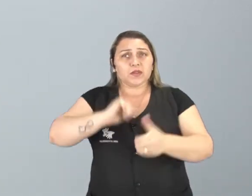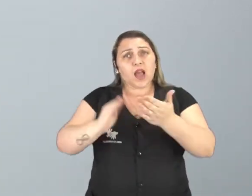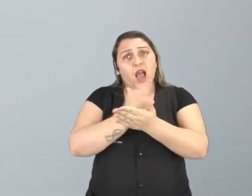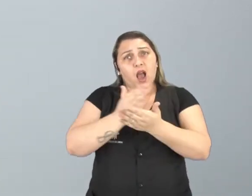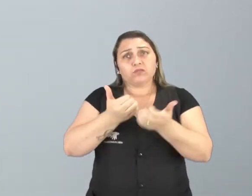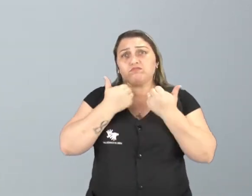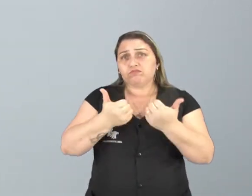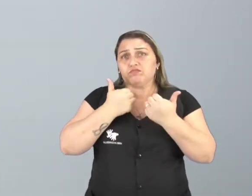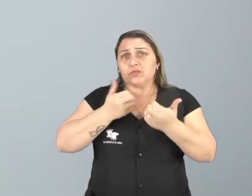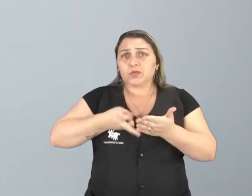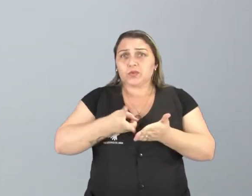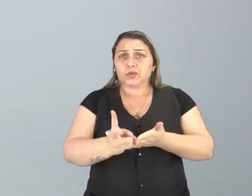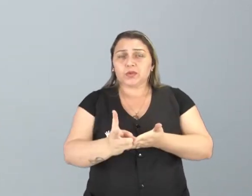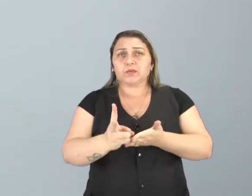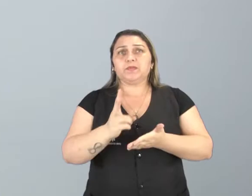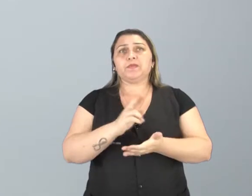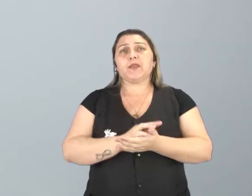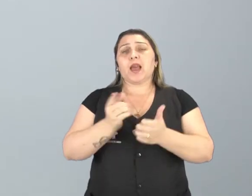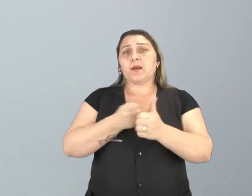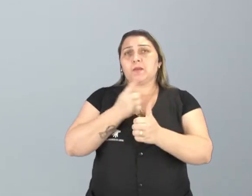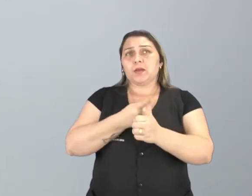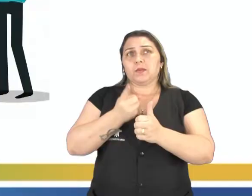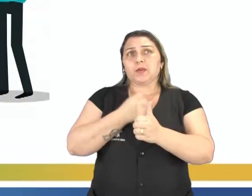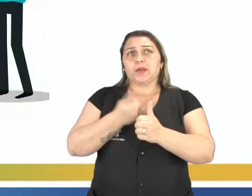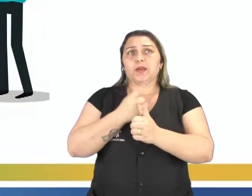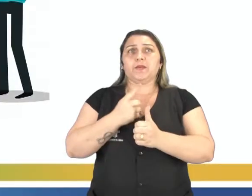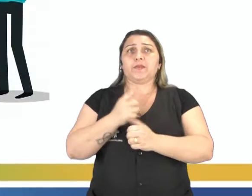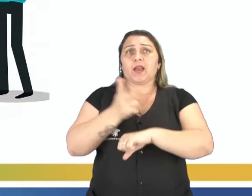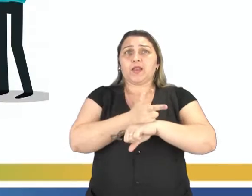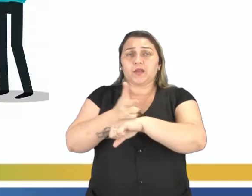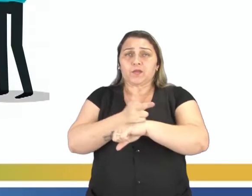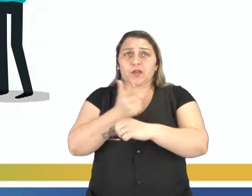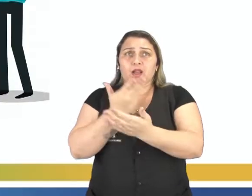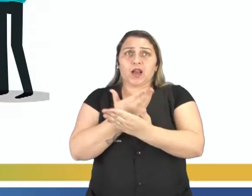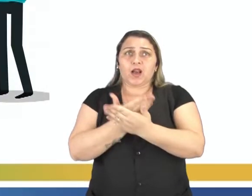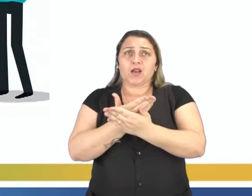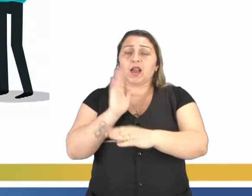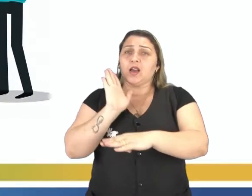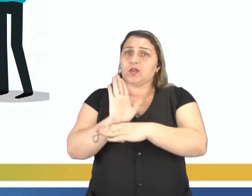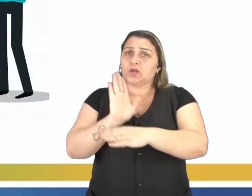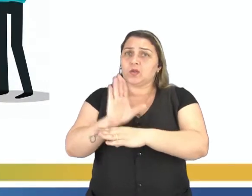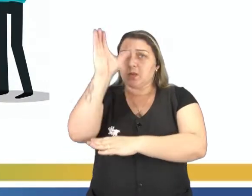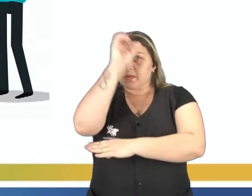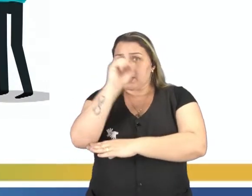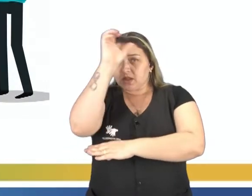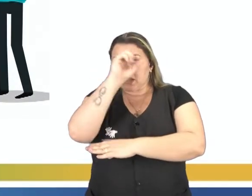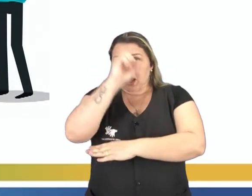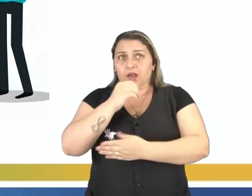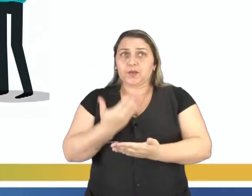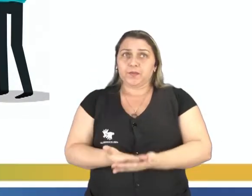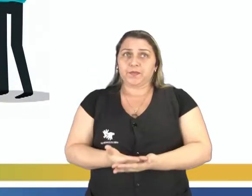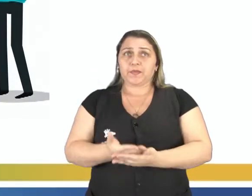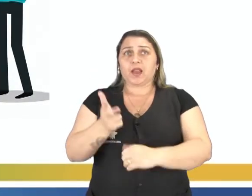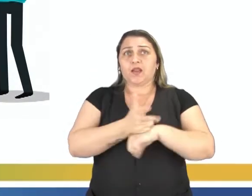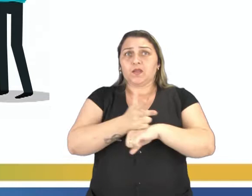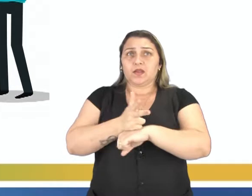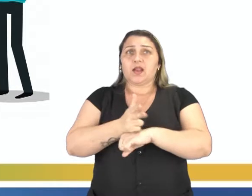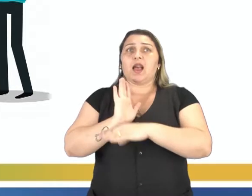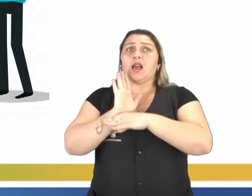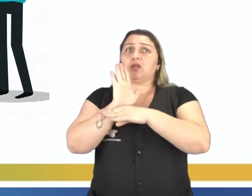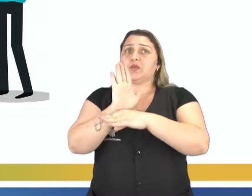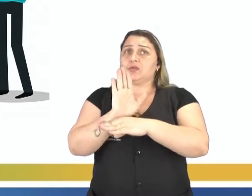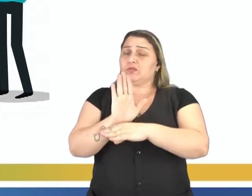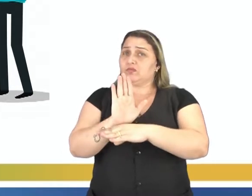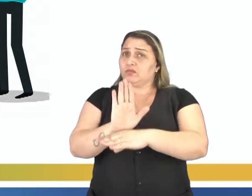analisar algumas afirmações a seguir. A primeira afirmação: as videoaulas ajudam no aprendizado.